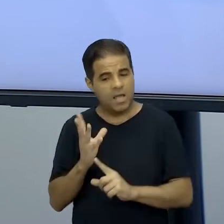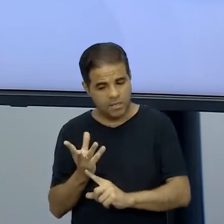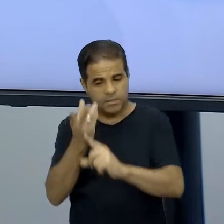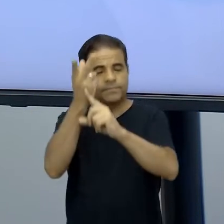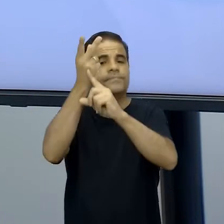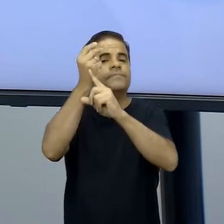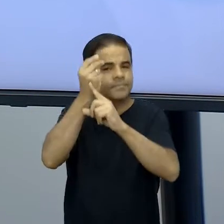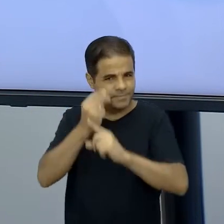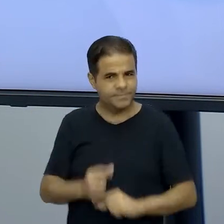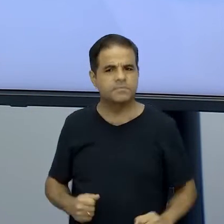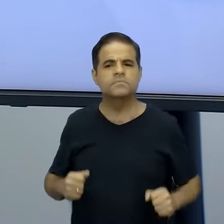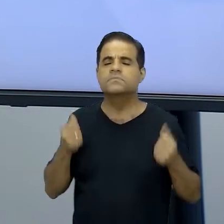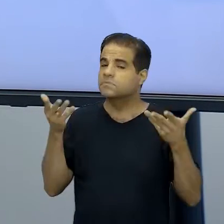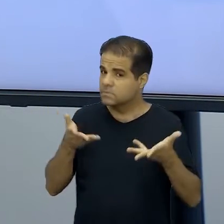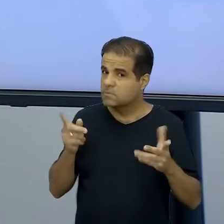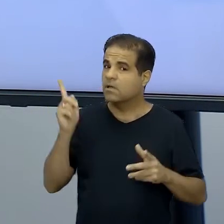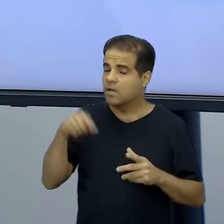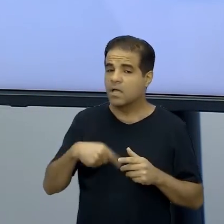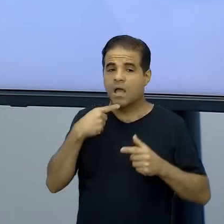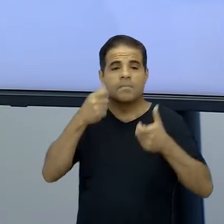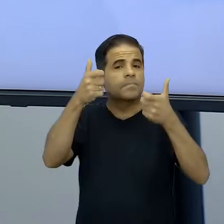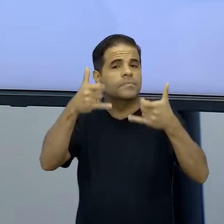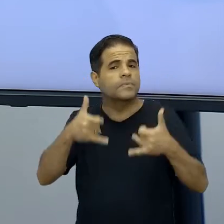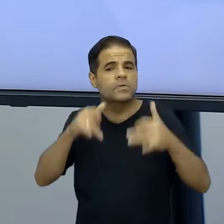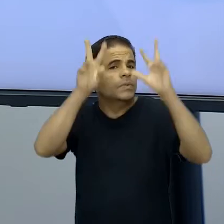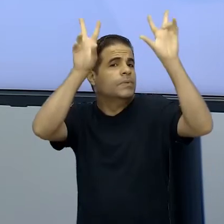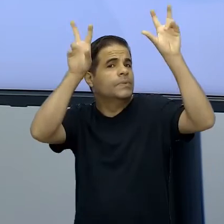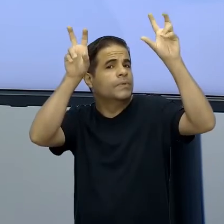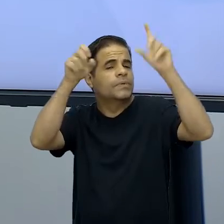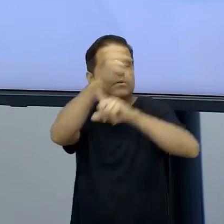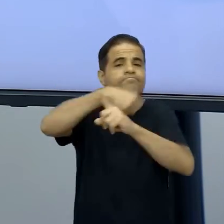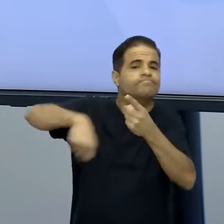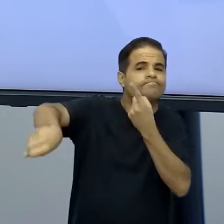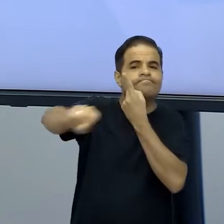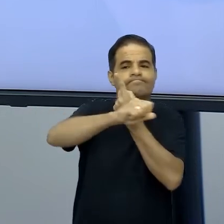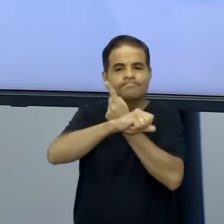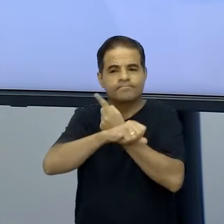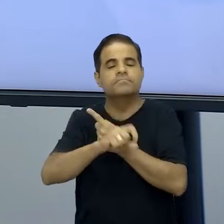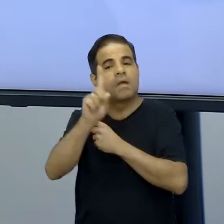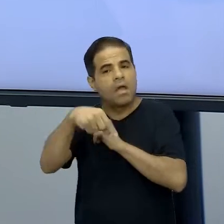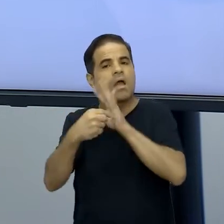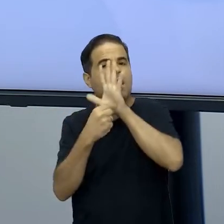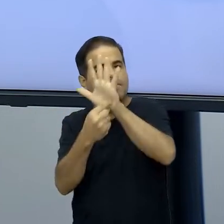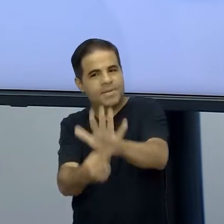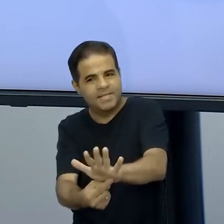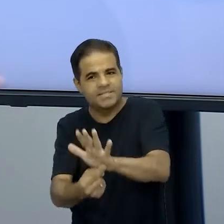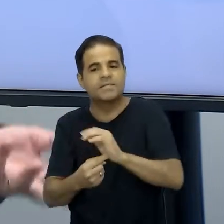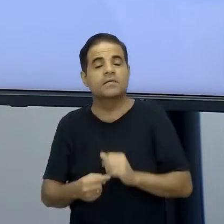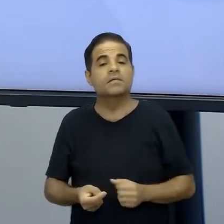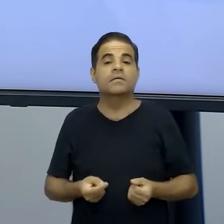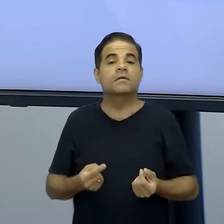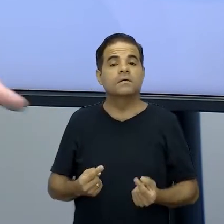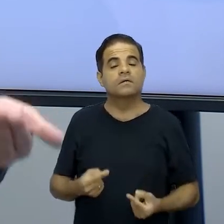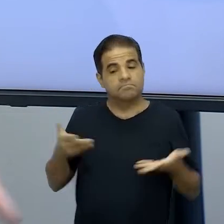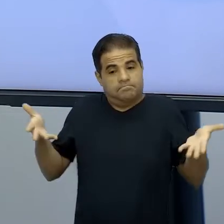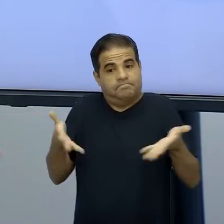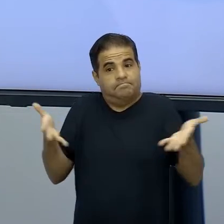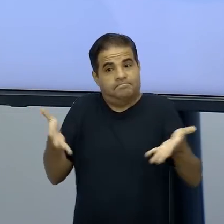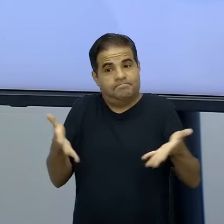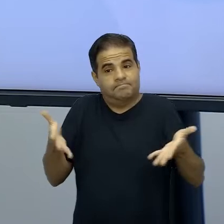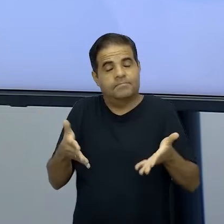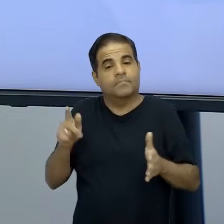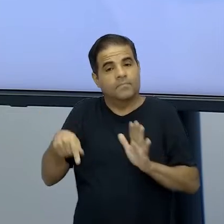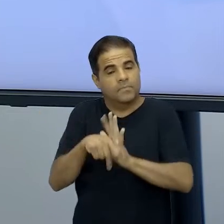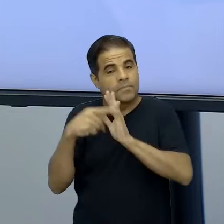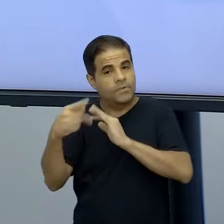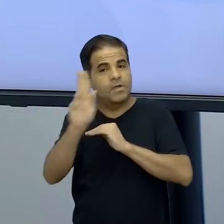A arte contemporânea, ela está falando sobre os assuntos que a nossa sociedade apresenta, né, na contemporaneidade, como o